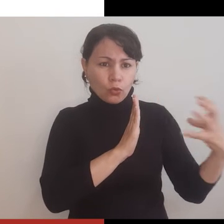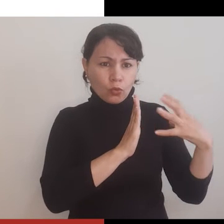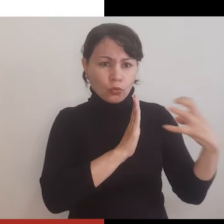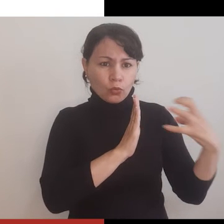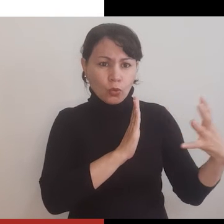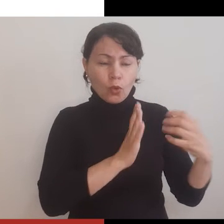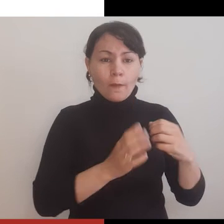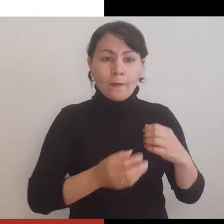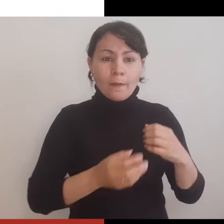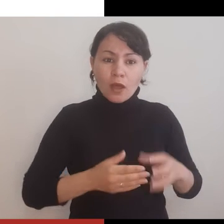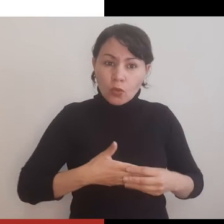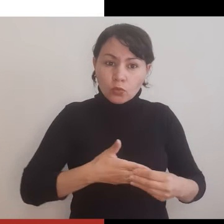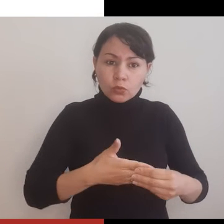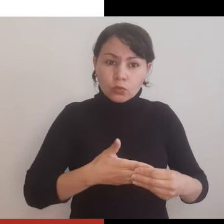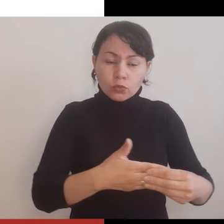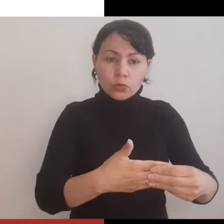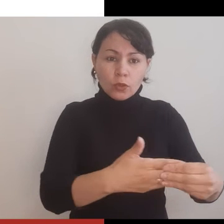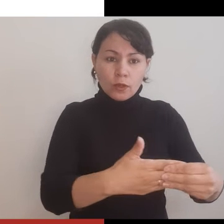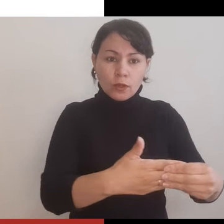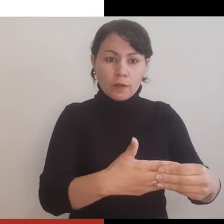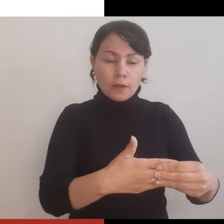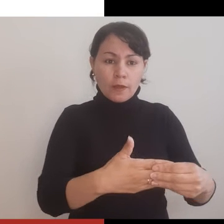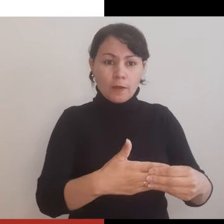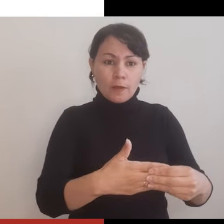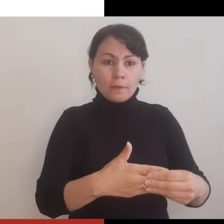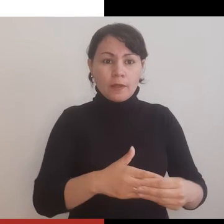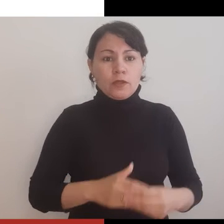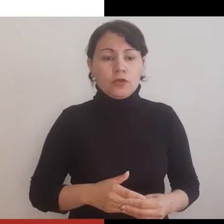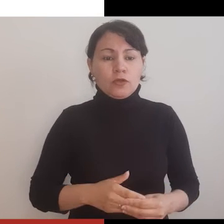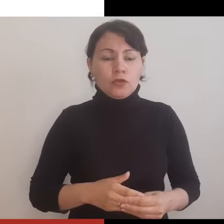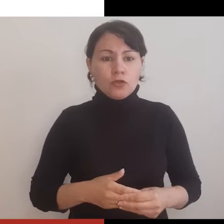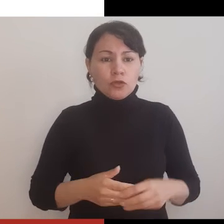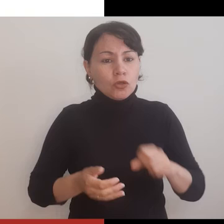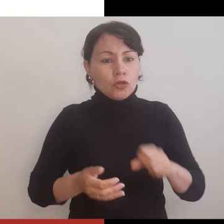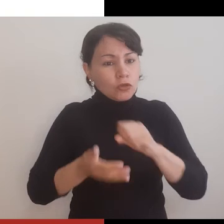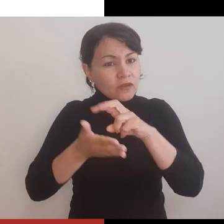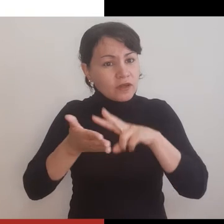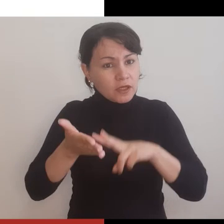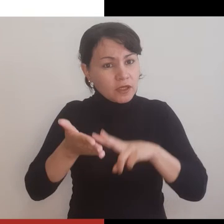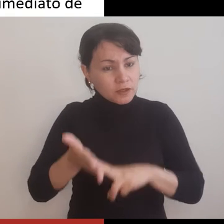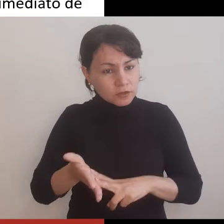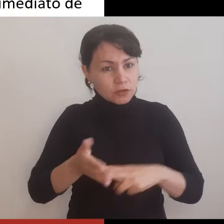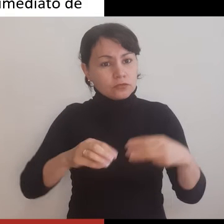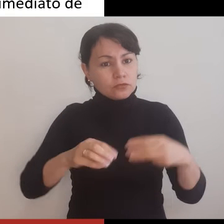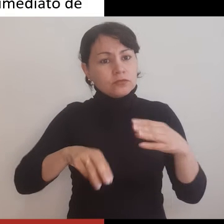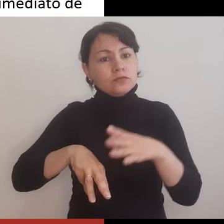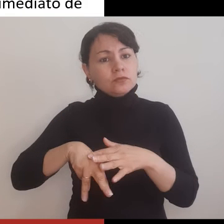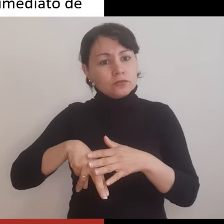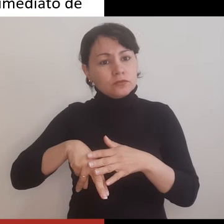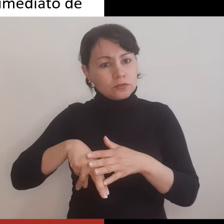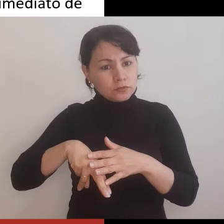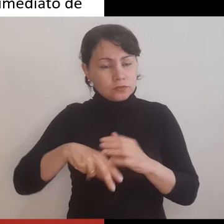para o acompanhamento do quadro clínico desse paciente.